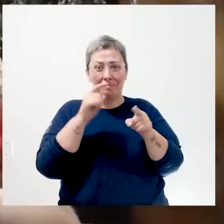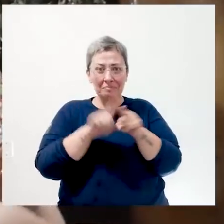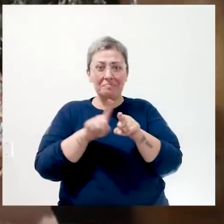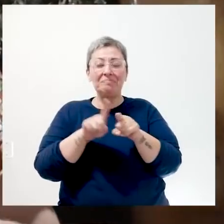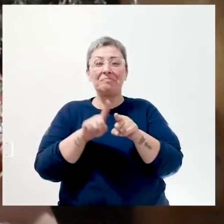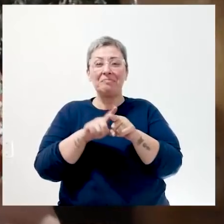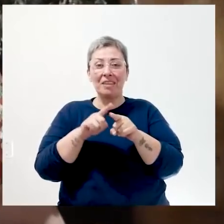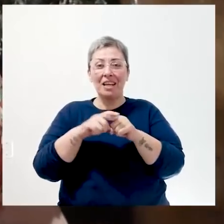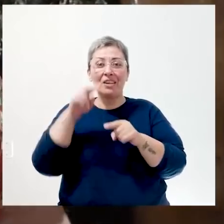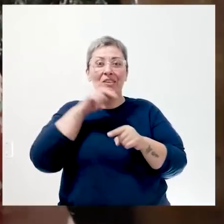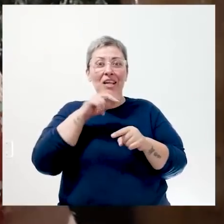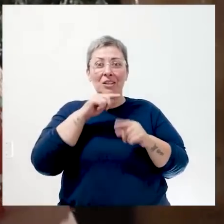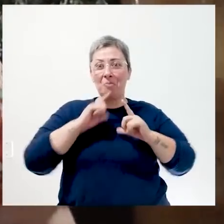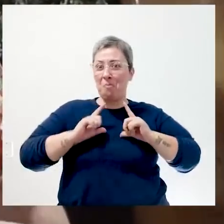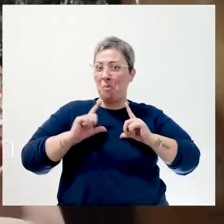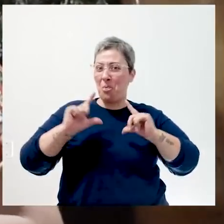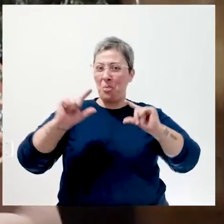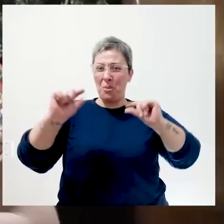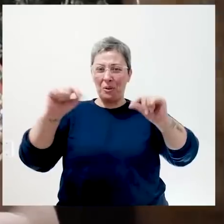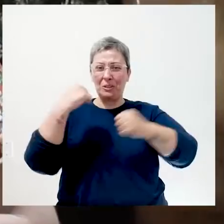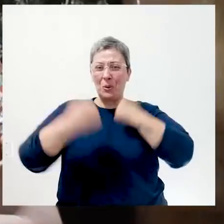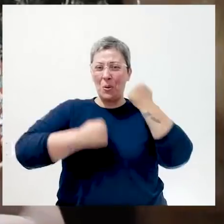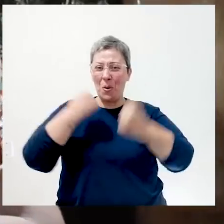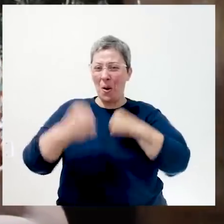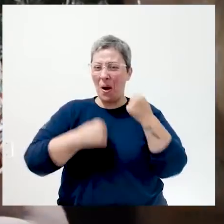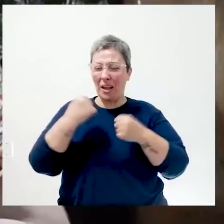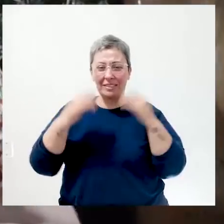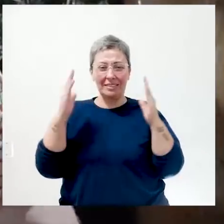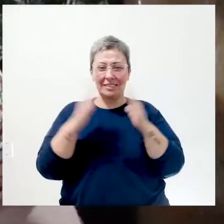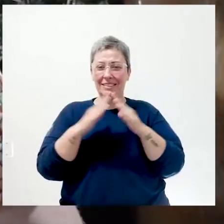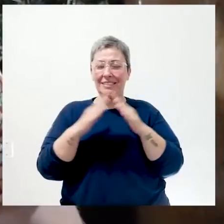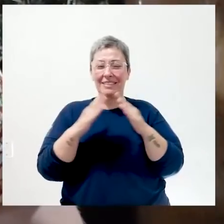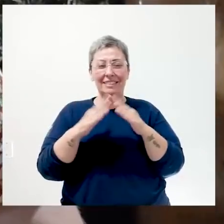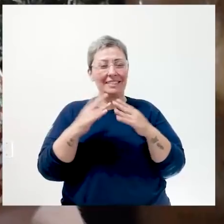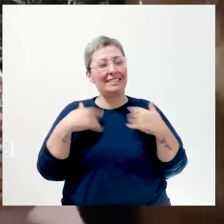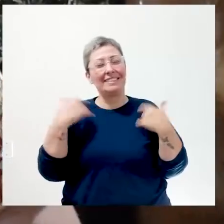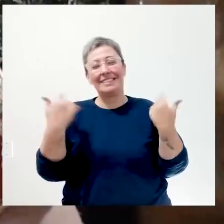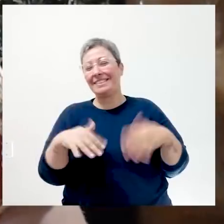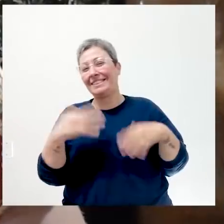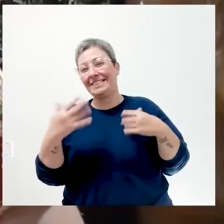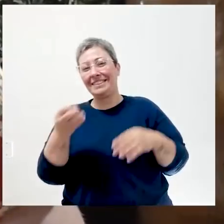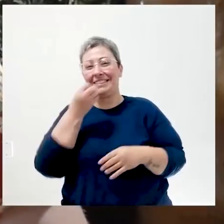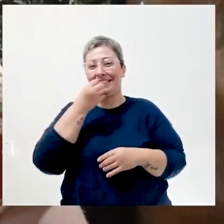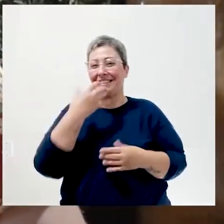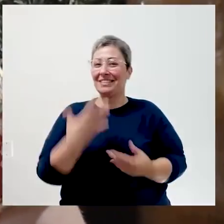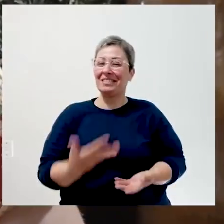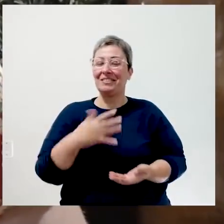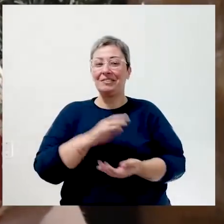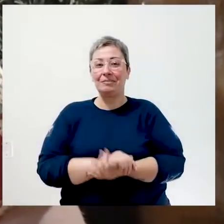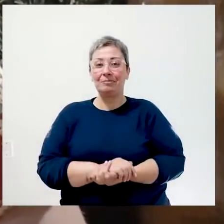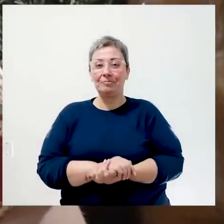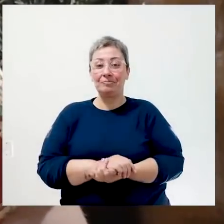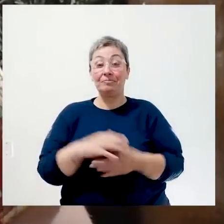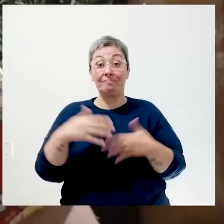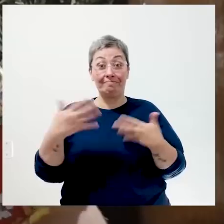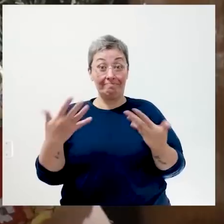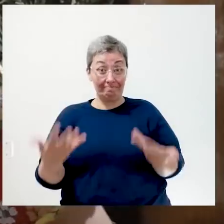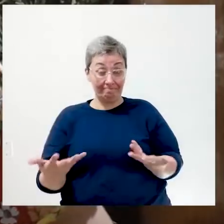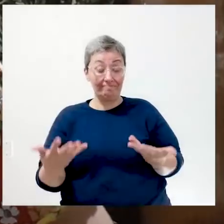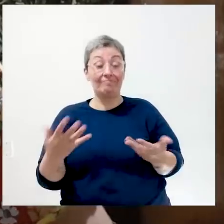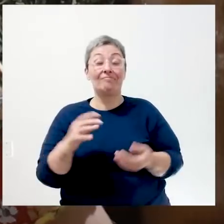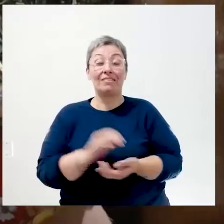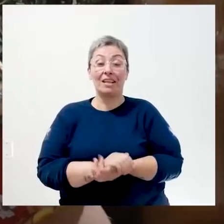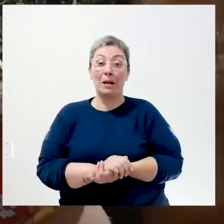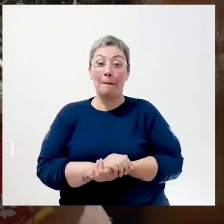até vermelhos. E os netos saem correndo pela casa. Eita coisa boa!